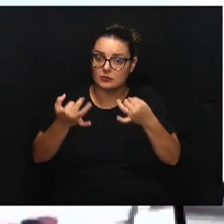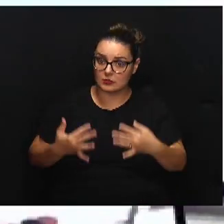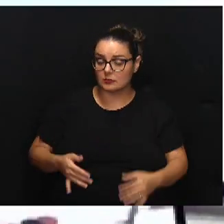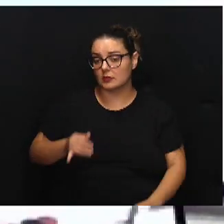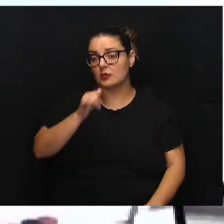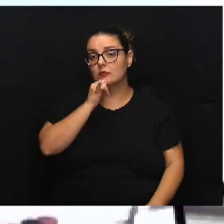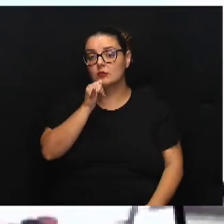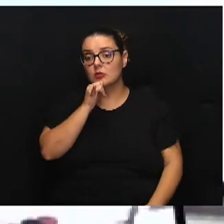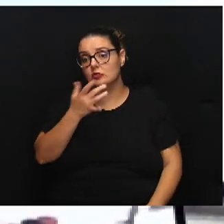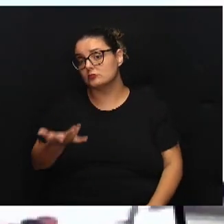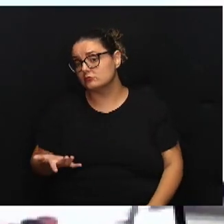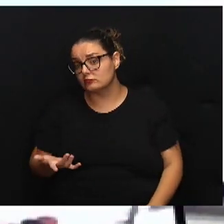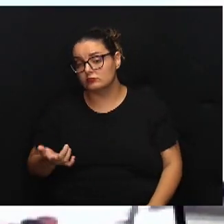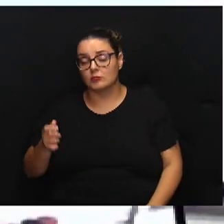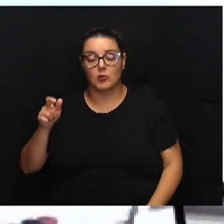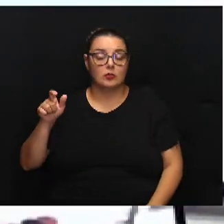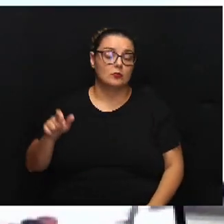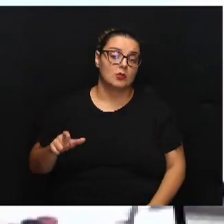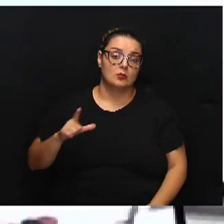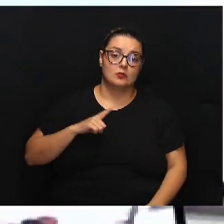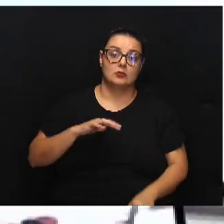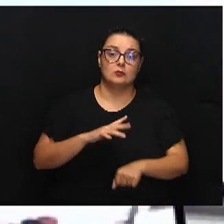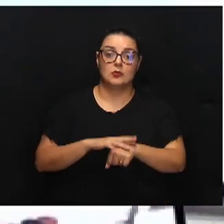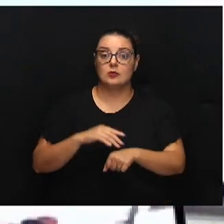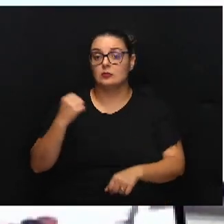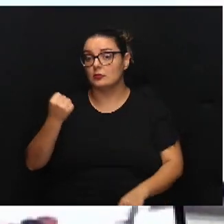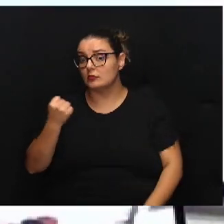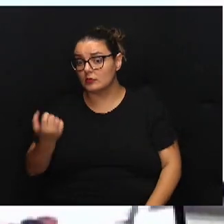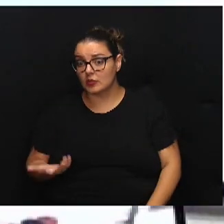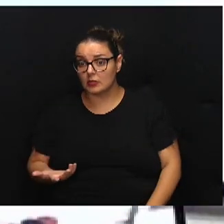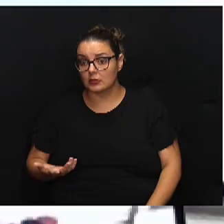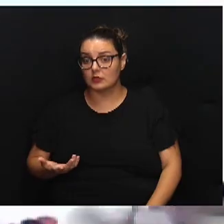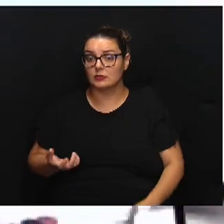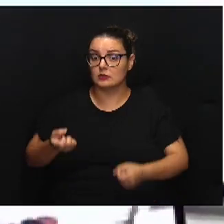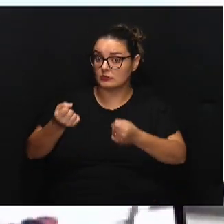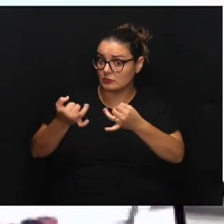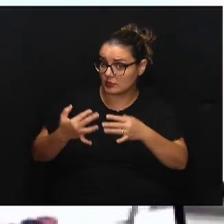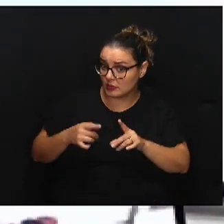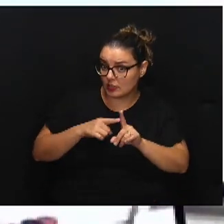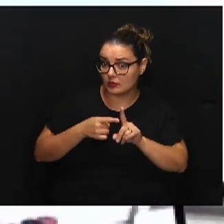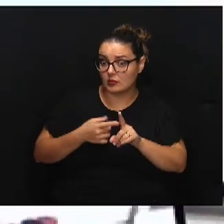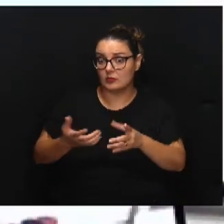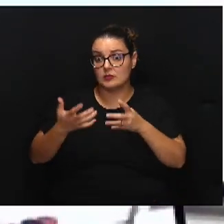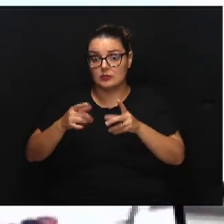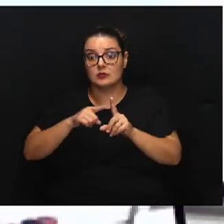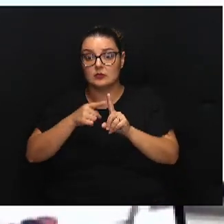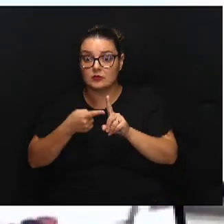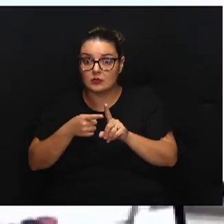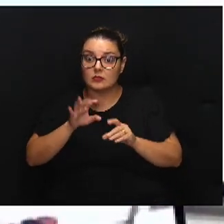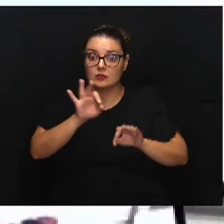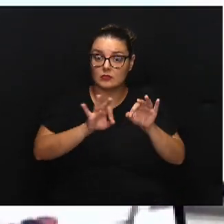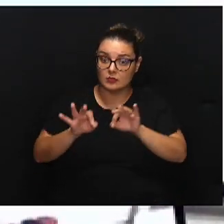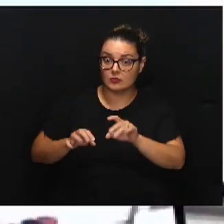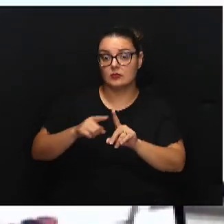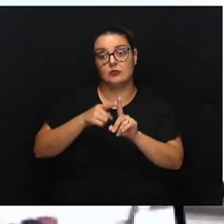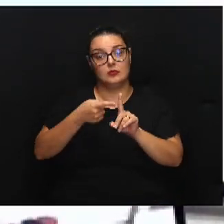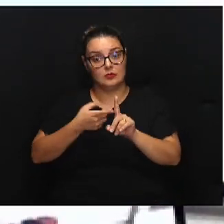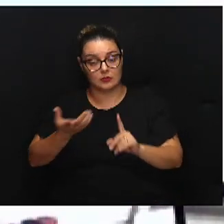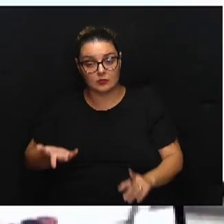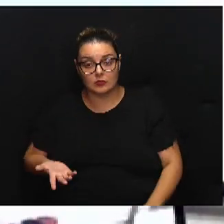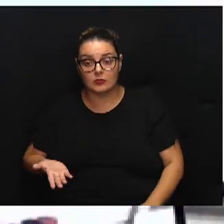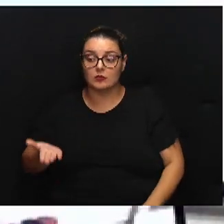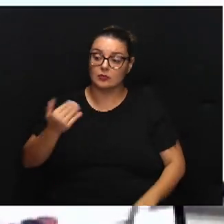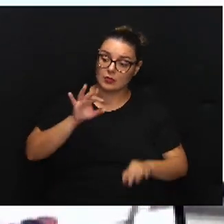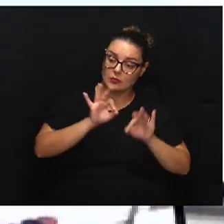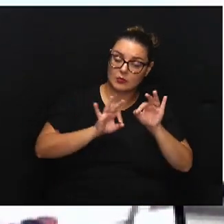exemplo, uma pessoa que tenha uma doença grave, eu tenho que orientar sobre a gravidez. Você vai querer engravidar? Vamos organizar essa gravidez, vamos